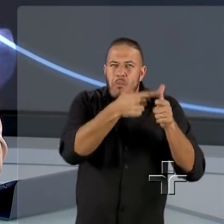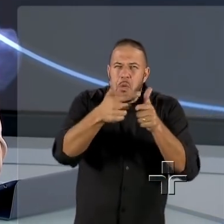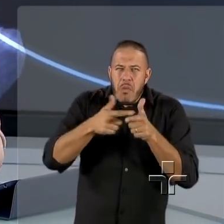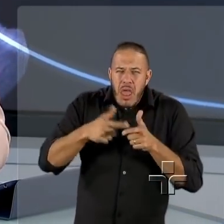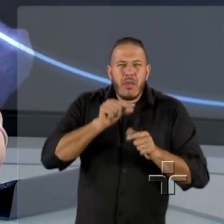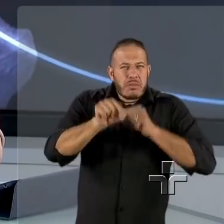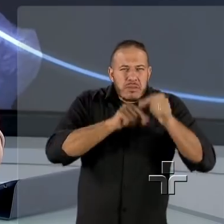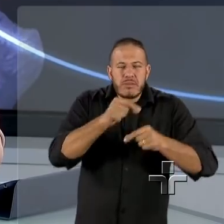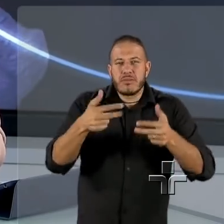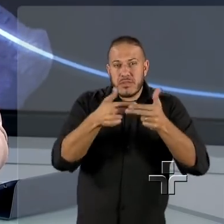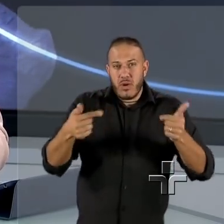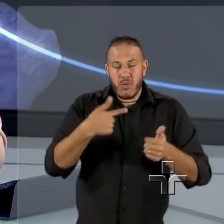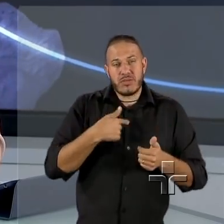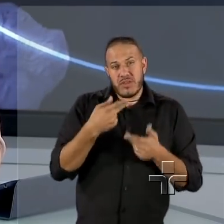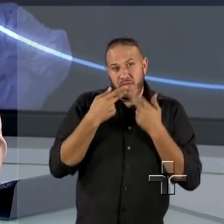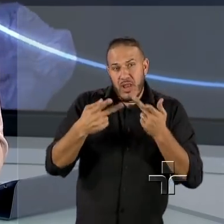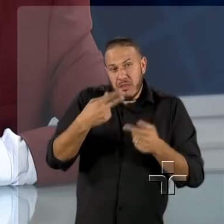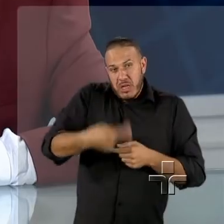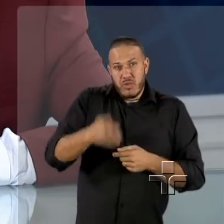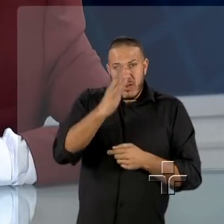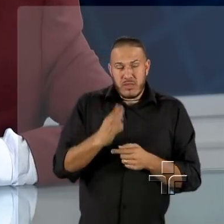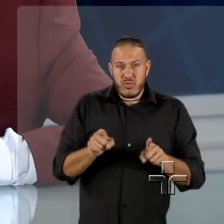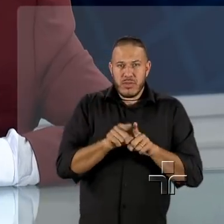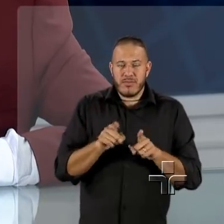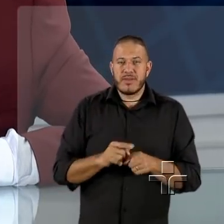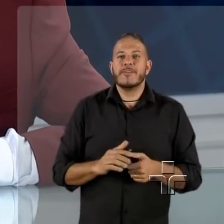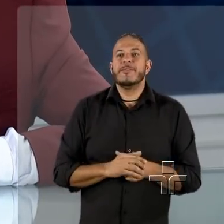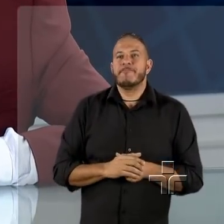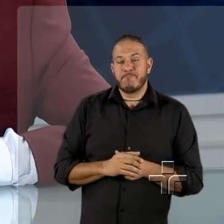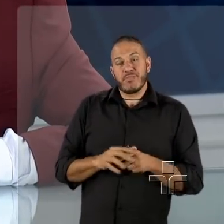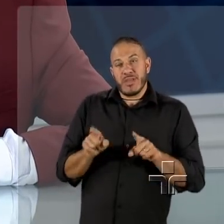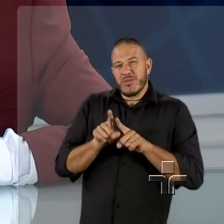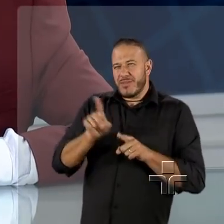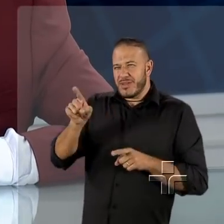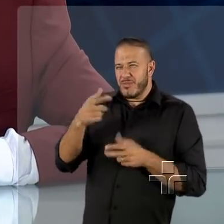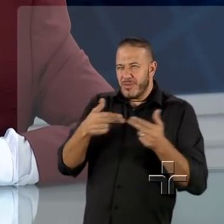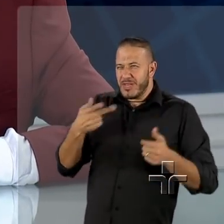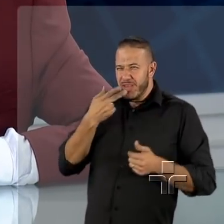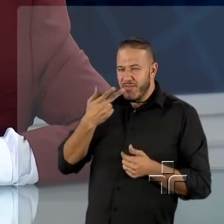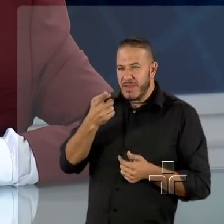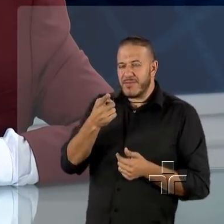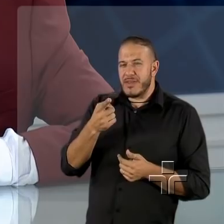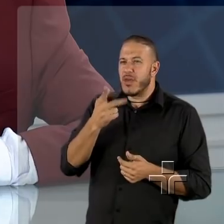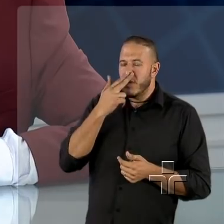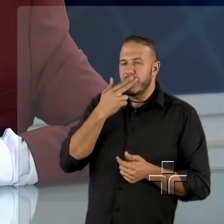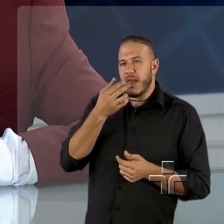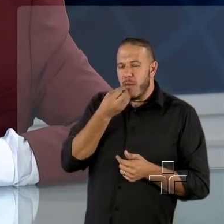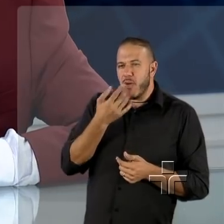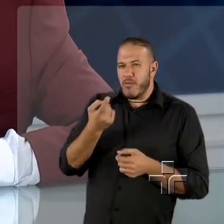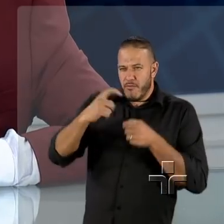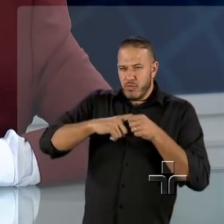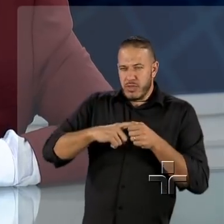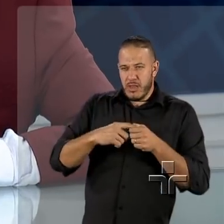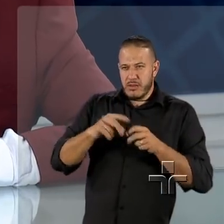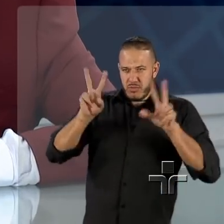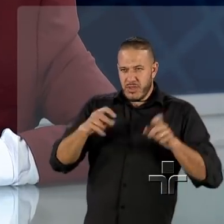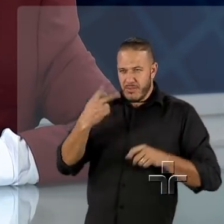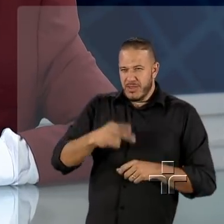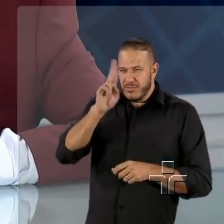União não cumpria com as obrigações em relação ao controle de imigrantes. Até agora, a ação não foi